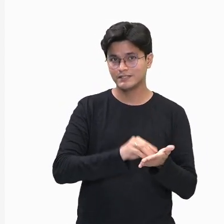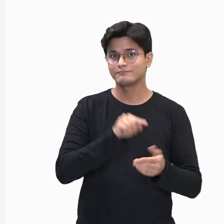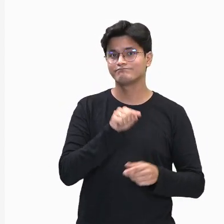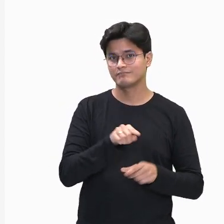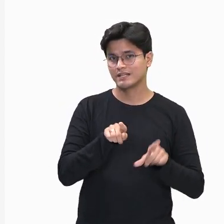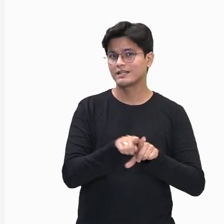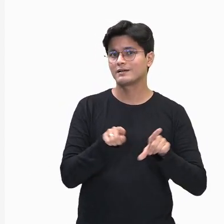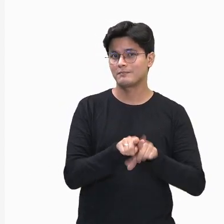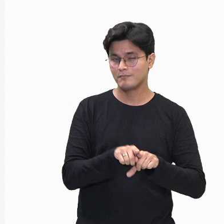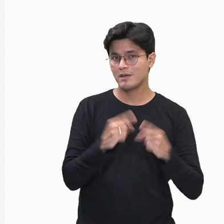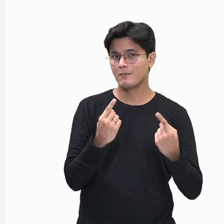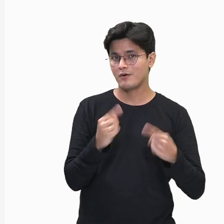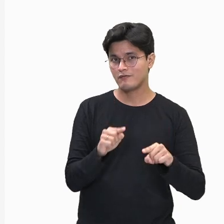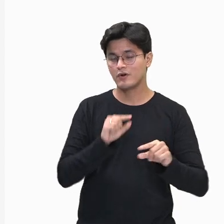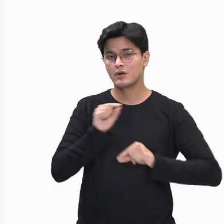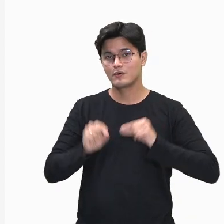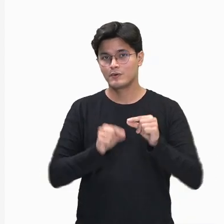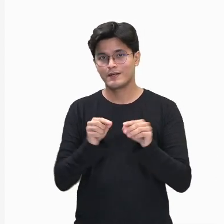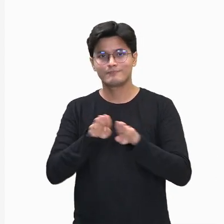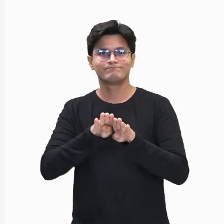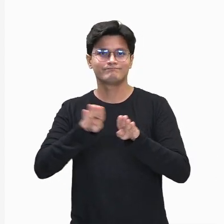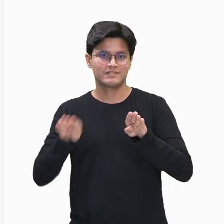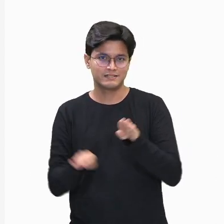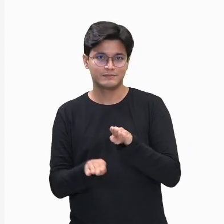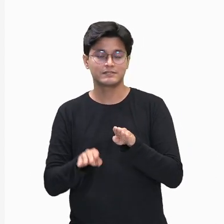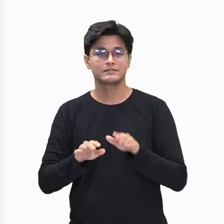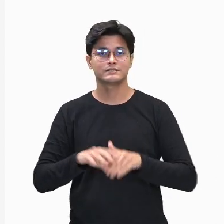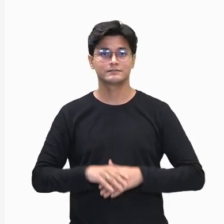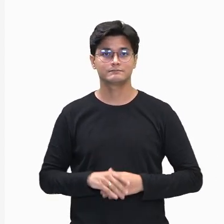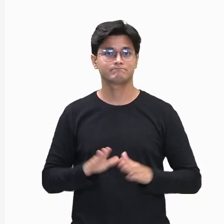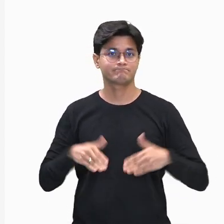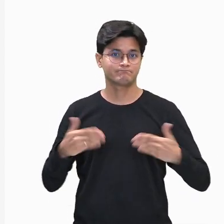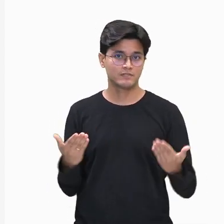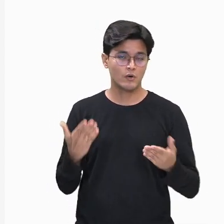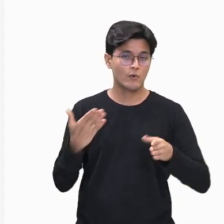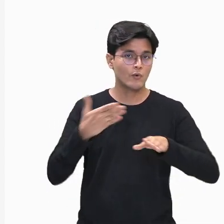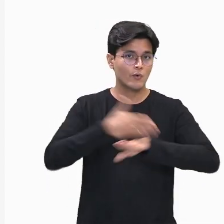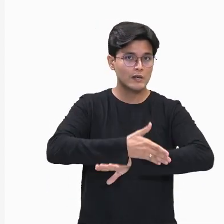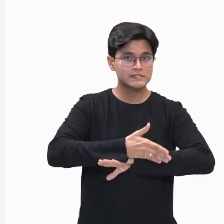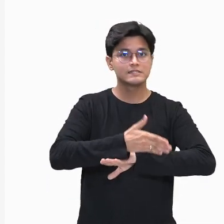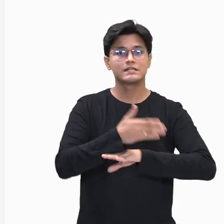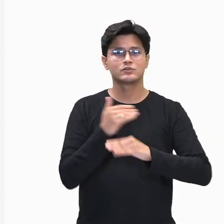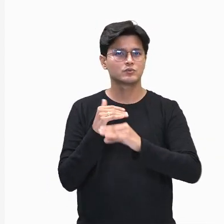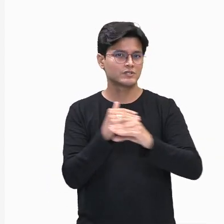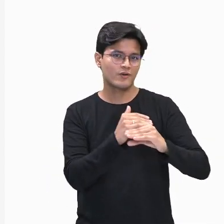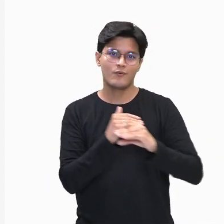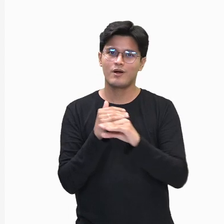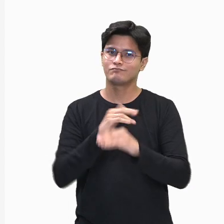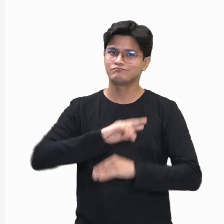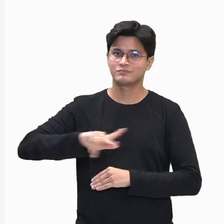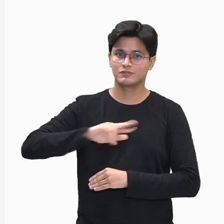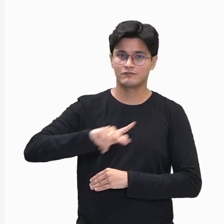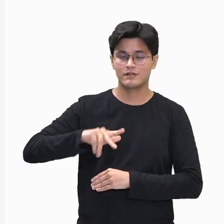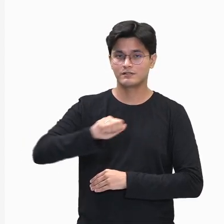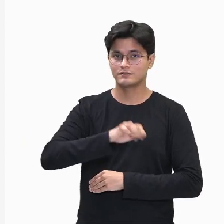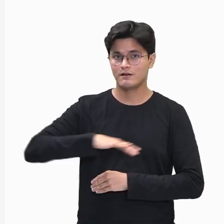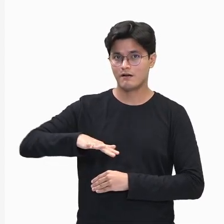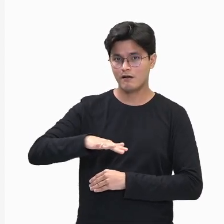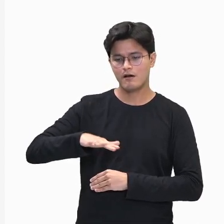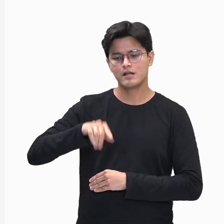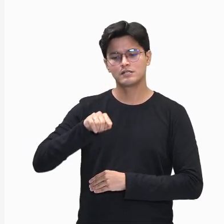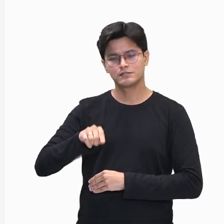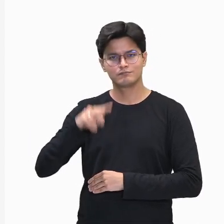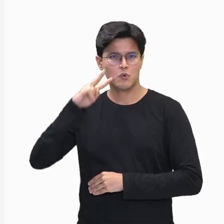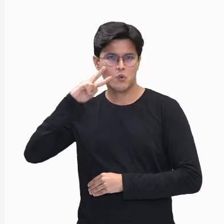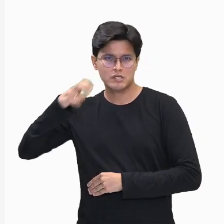exacerbam as disparidades. Então, esse acesso que não é igual nas áreas que são melhores, ali